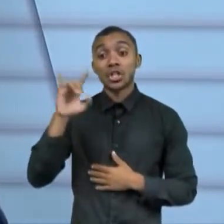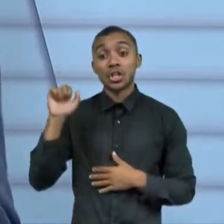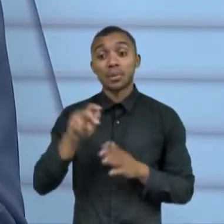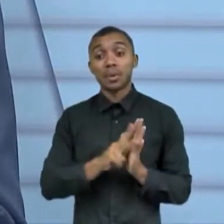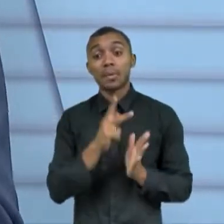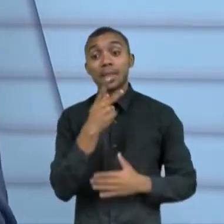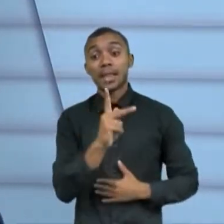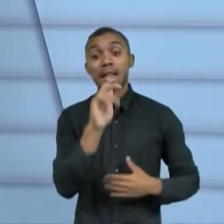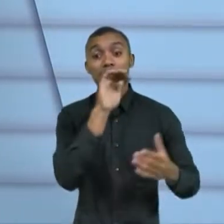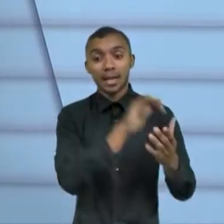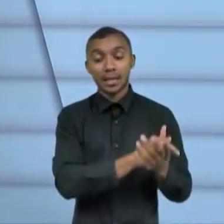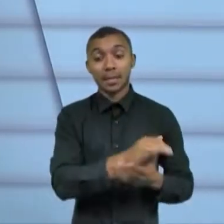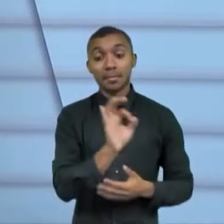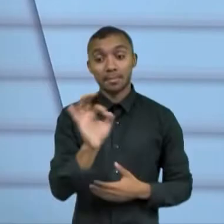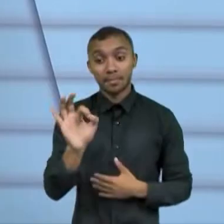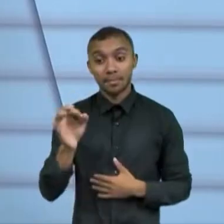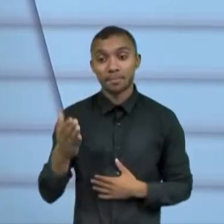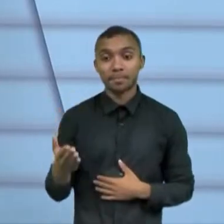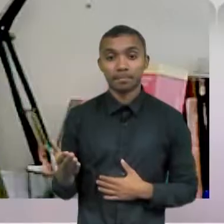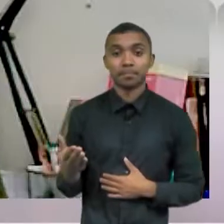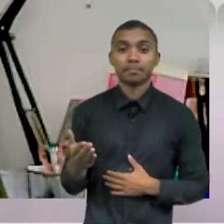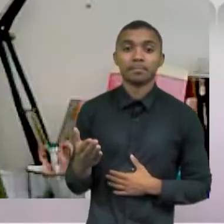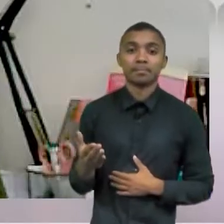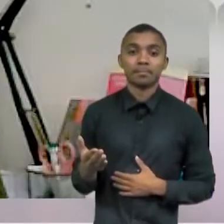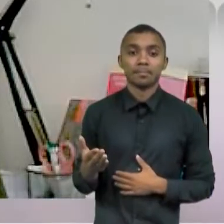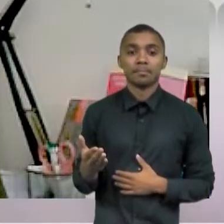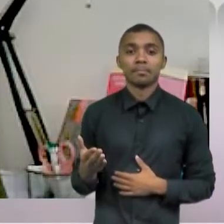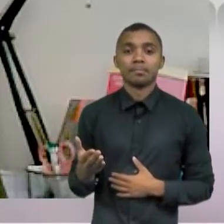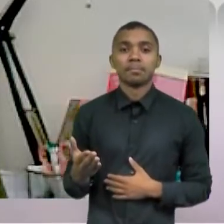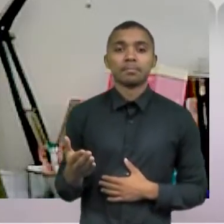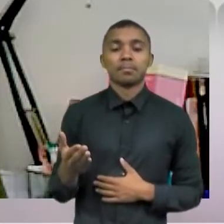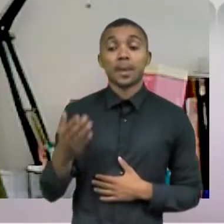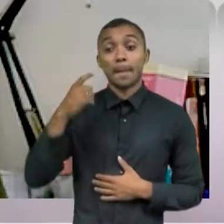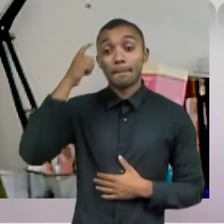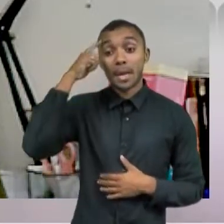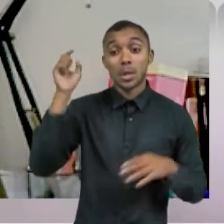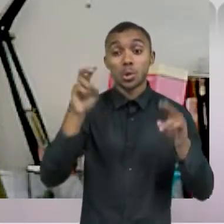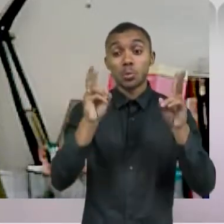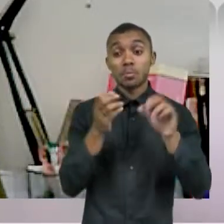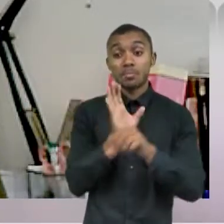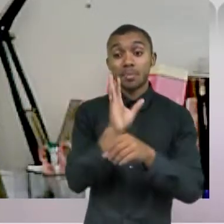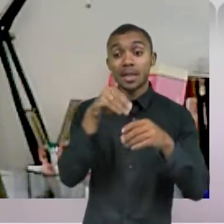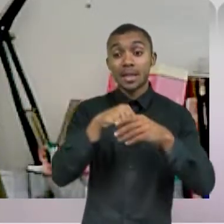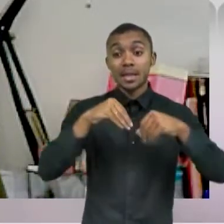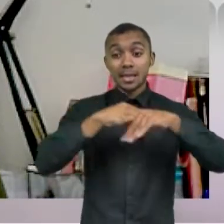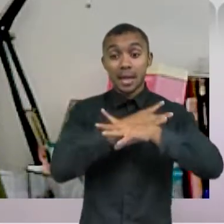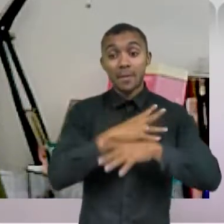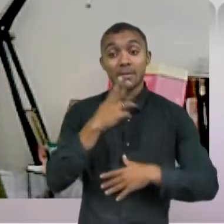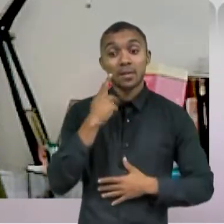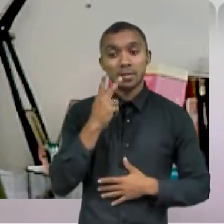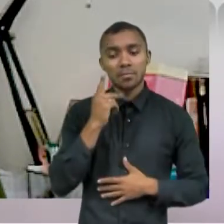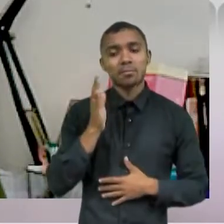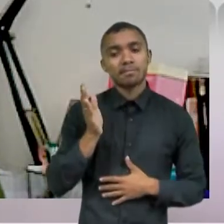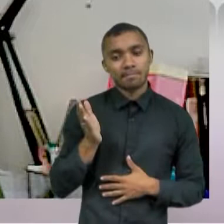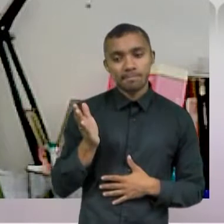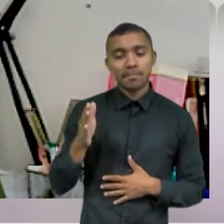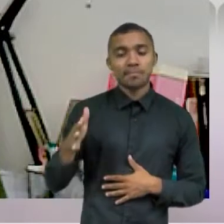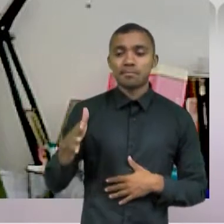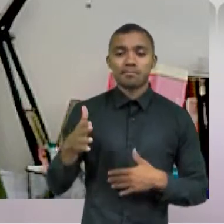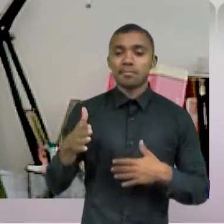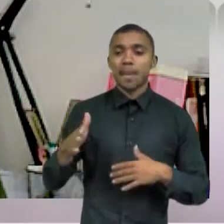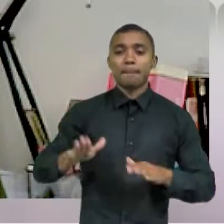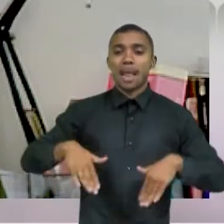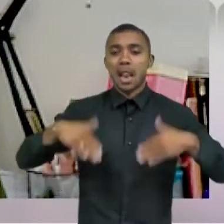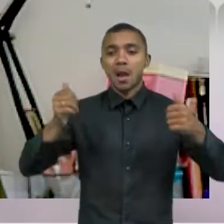casamento do Dr. Edson, não é, Lira? Quando nós pensamos no lançamento em Fortaleza, logicamente o melhor